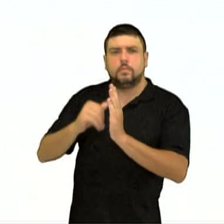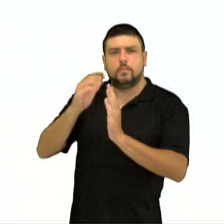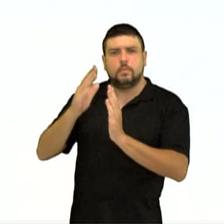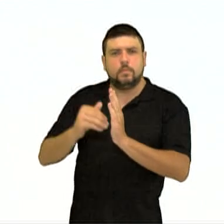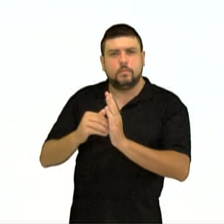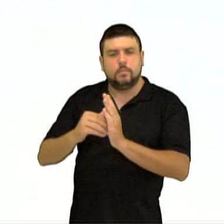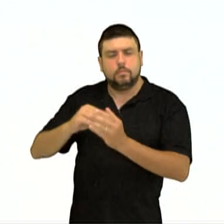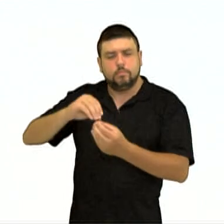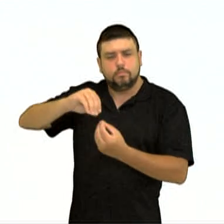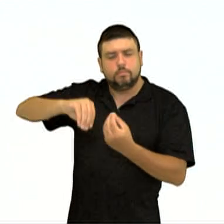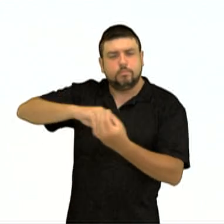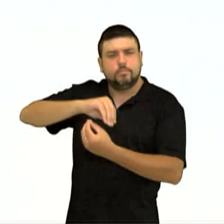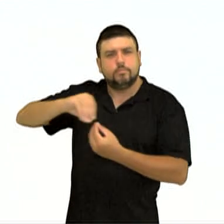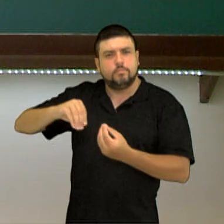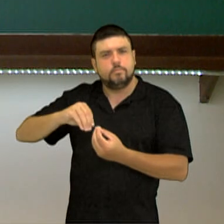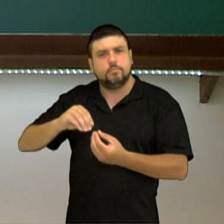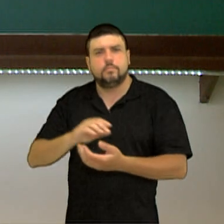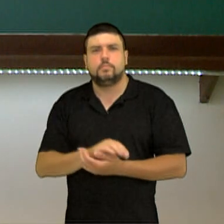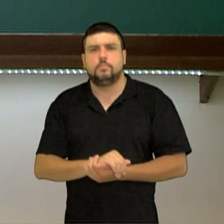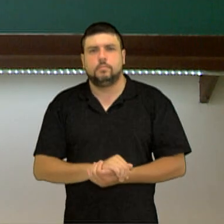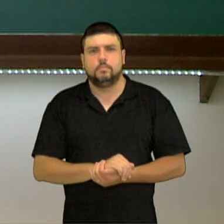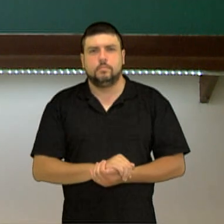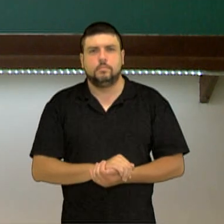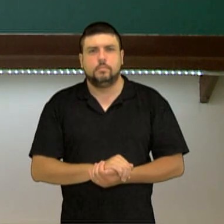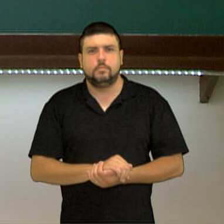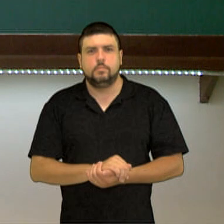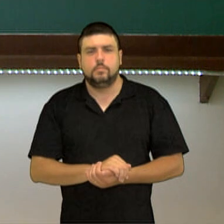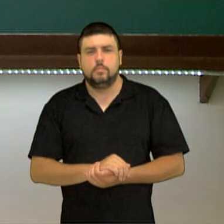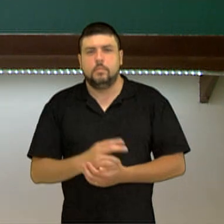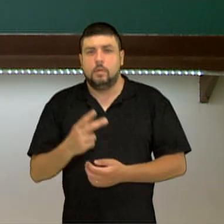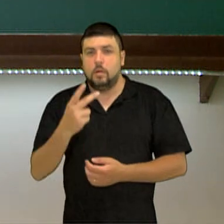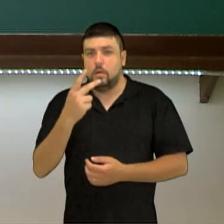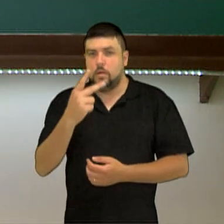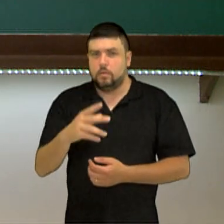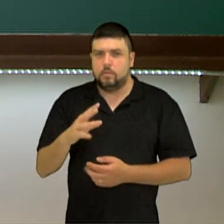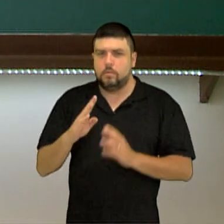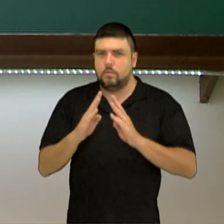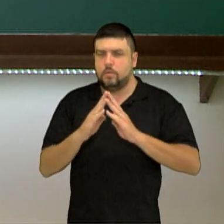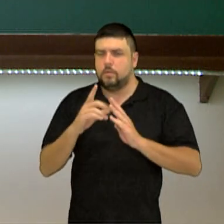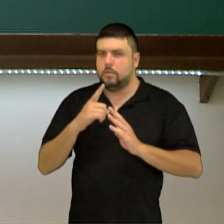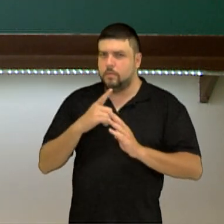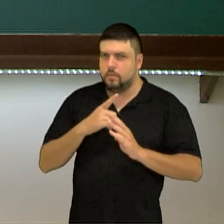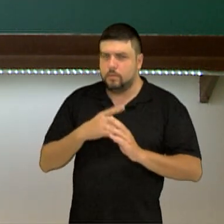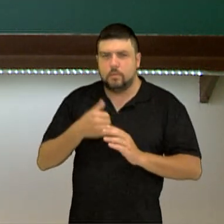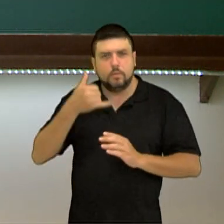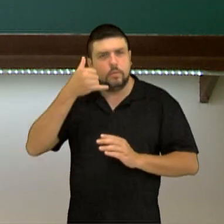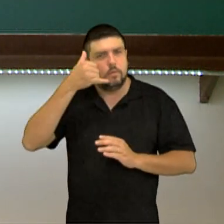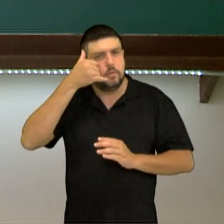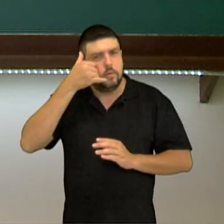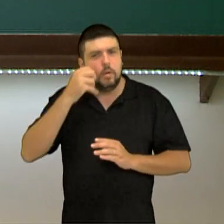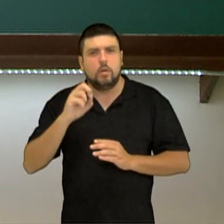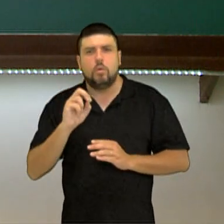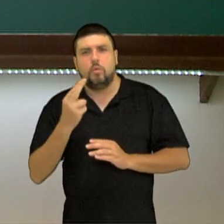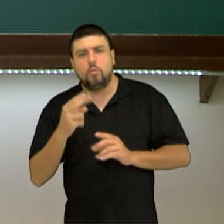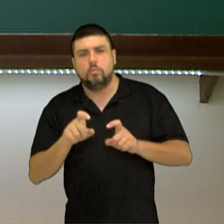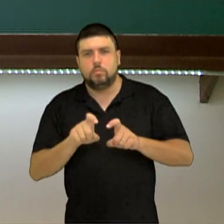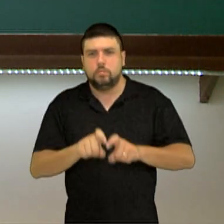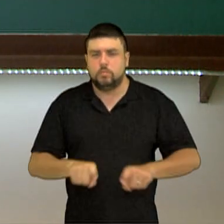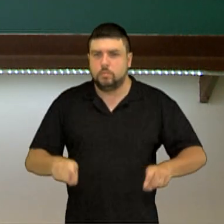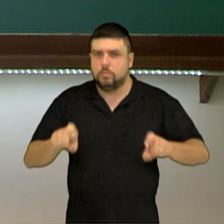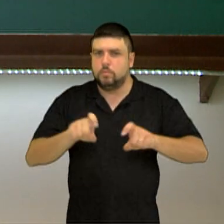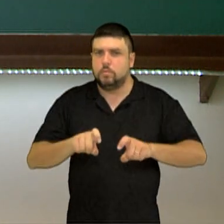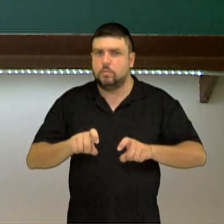por exemplo. Então, você deve ter aí na sua casa um celular, né? Um computador, talvez,